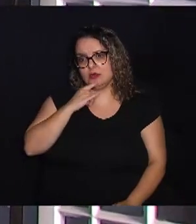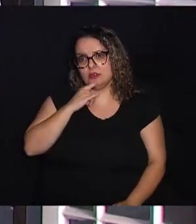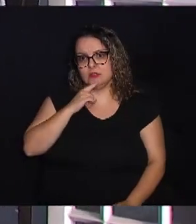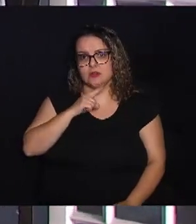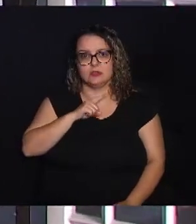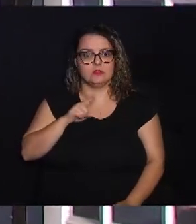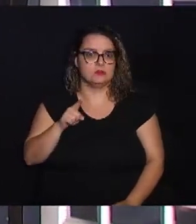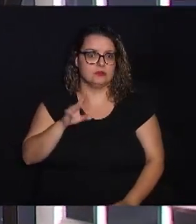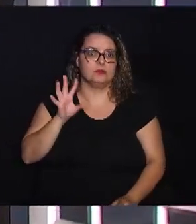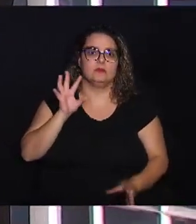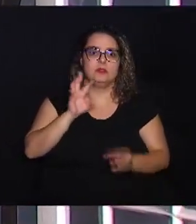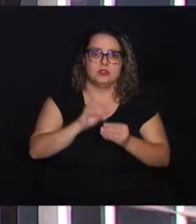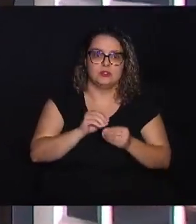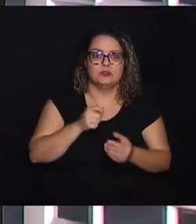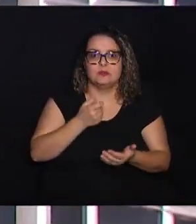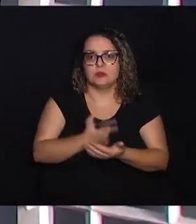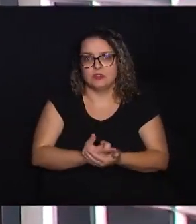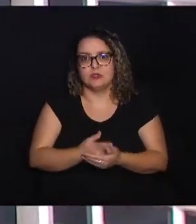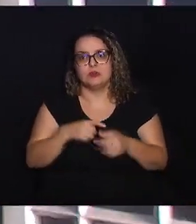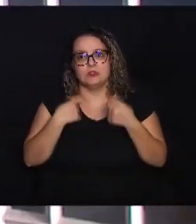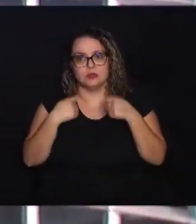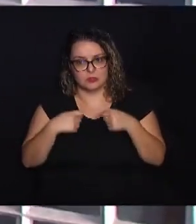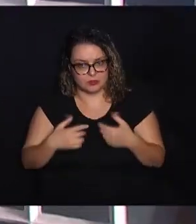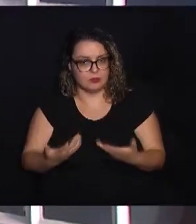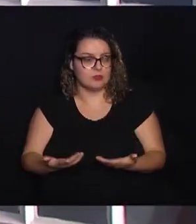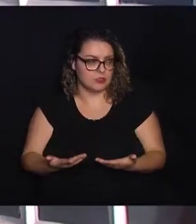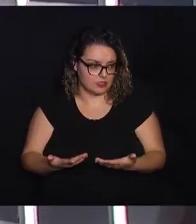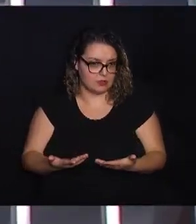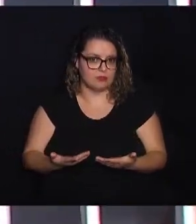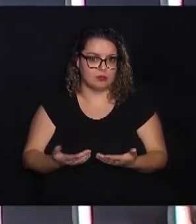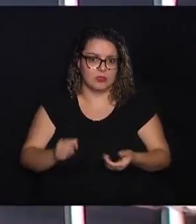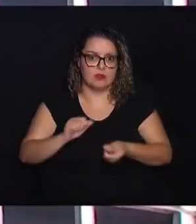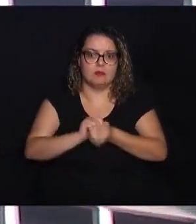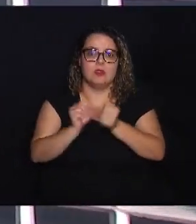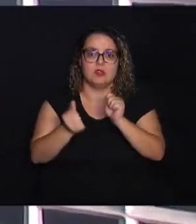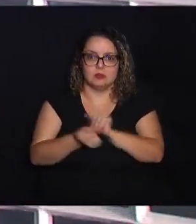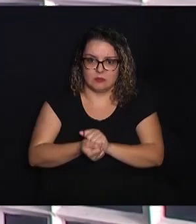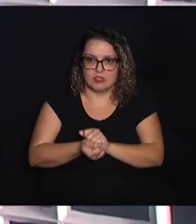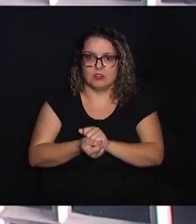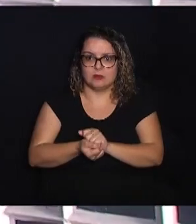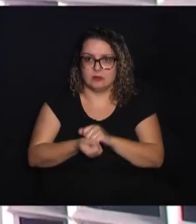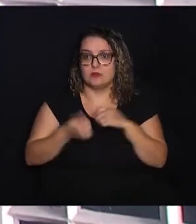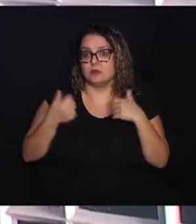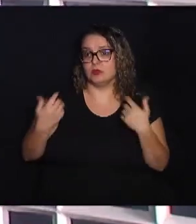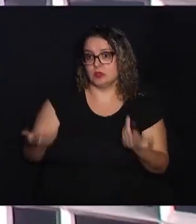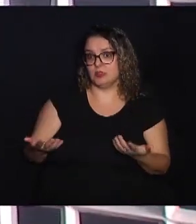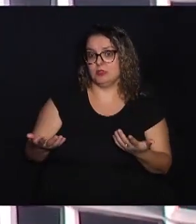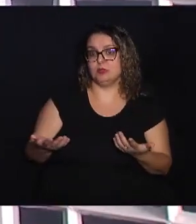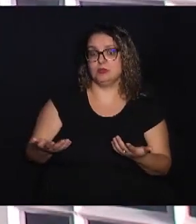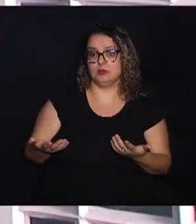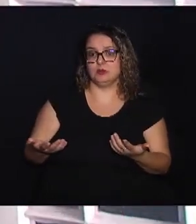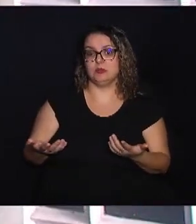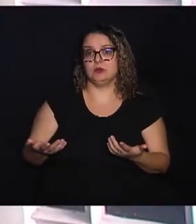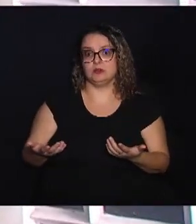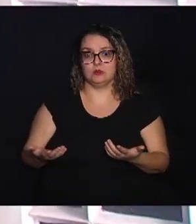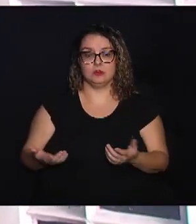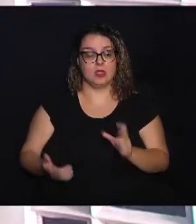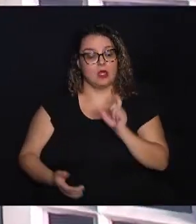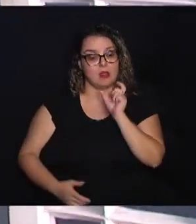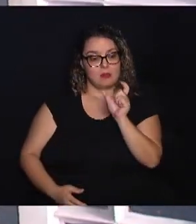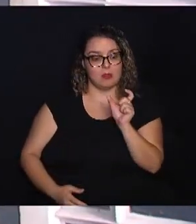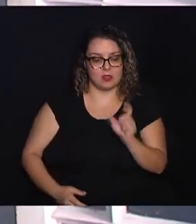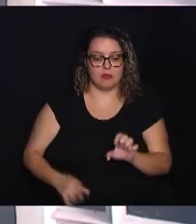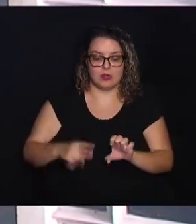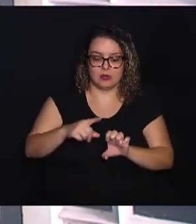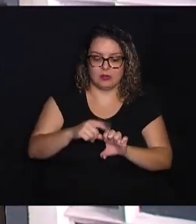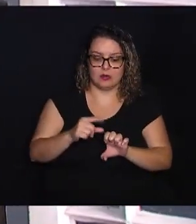fechando as minhas contas. Então, eu precisava me reinventar. E a palavra de empreendedorismo